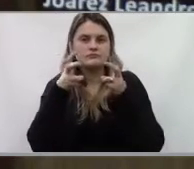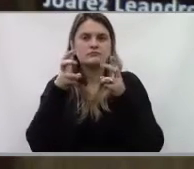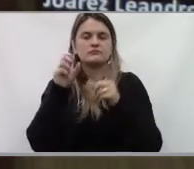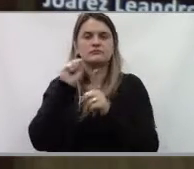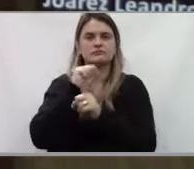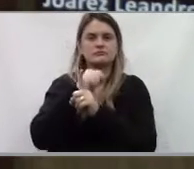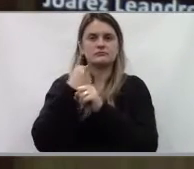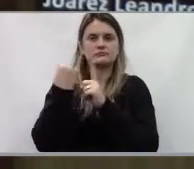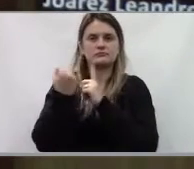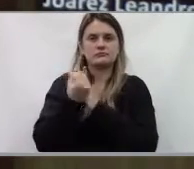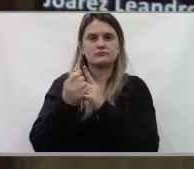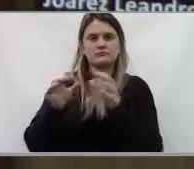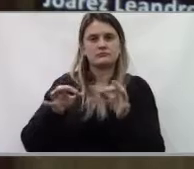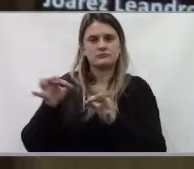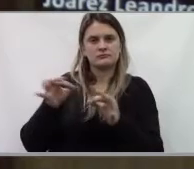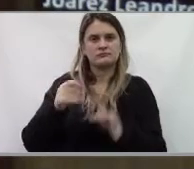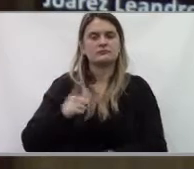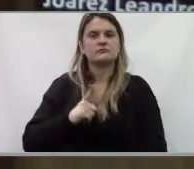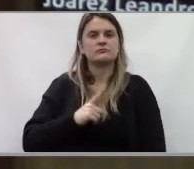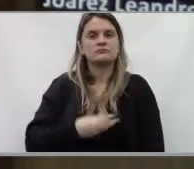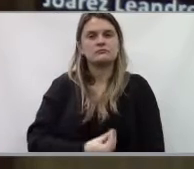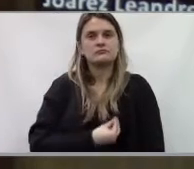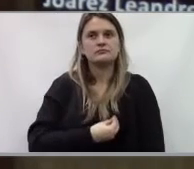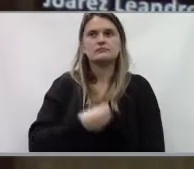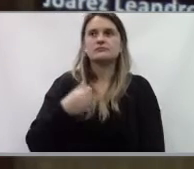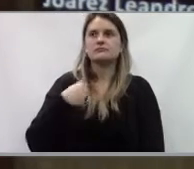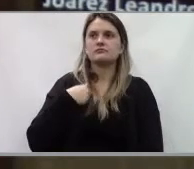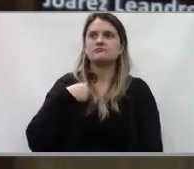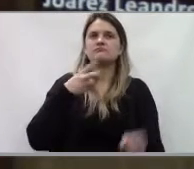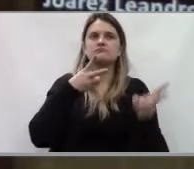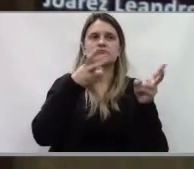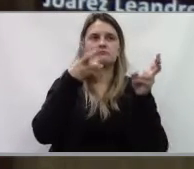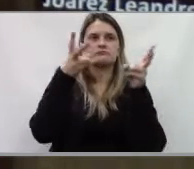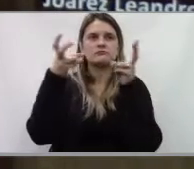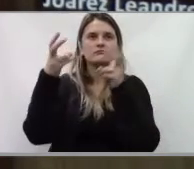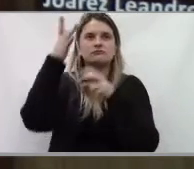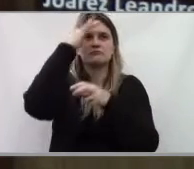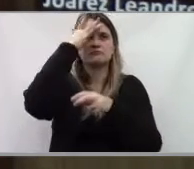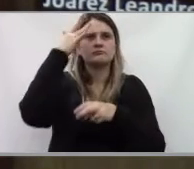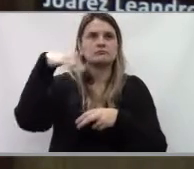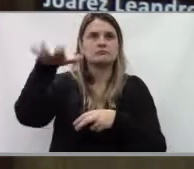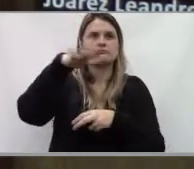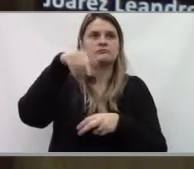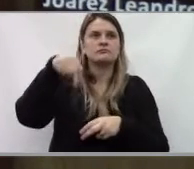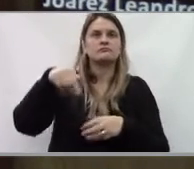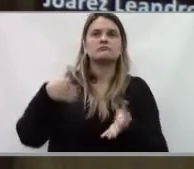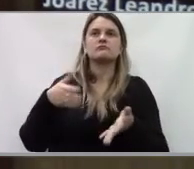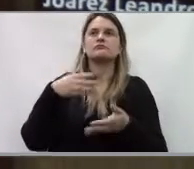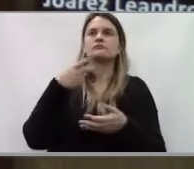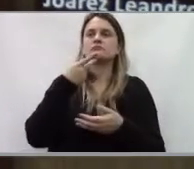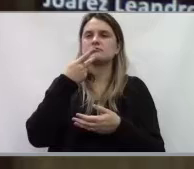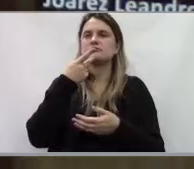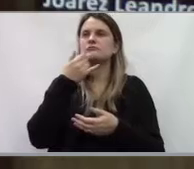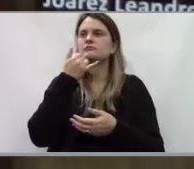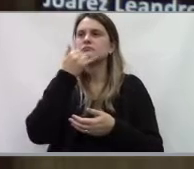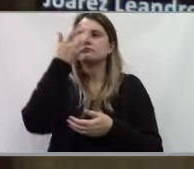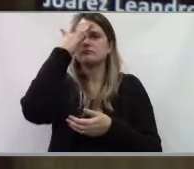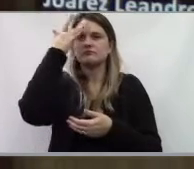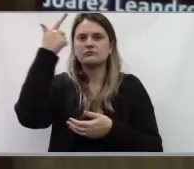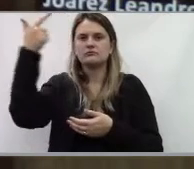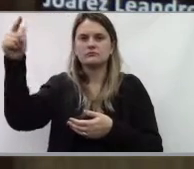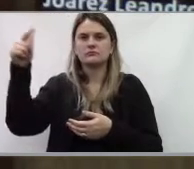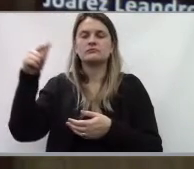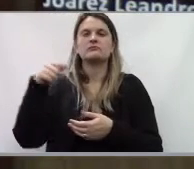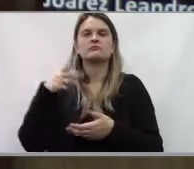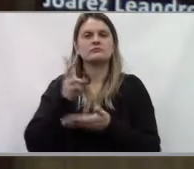sociedade organizada presente. E quando eu vejo vocês aqui hoje, me permitam todas as outras pessoas que